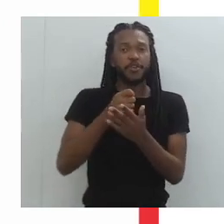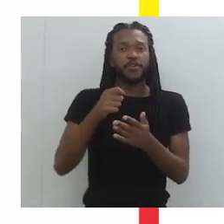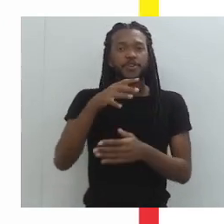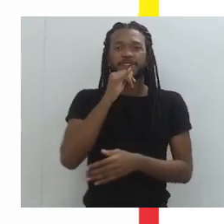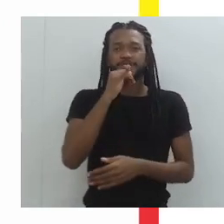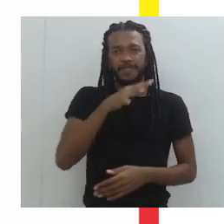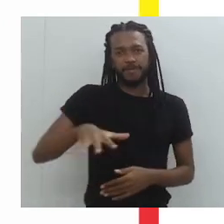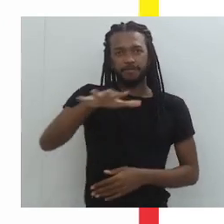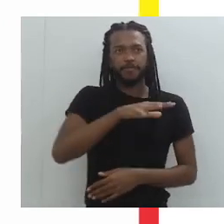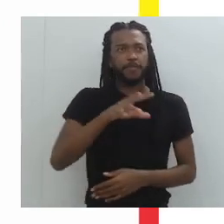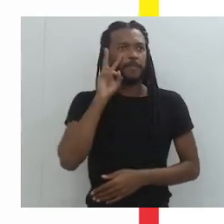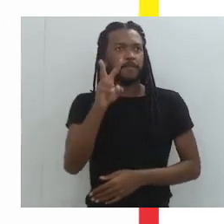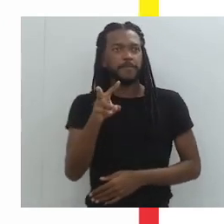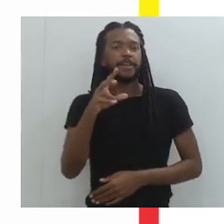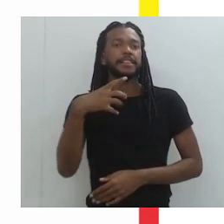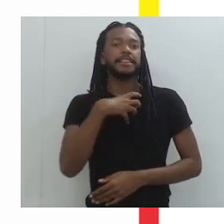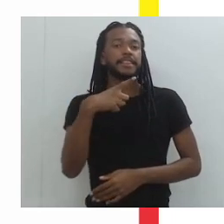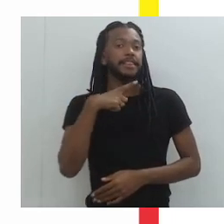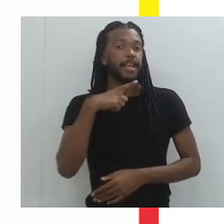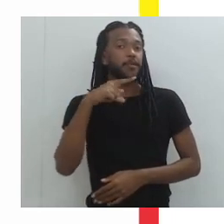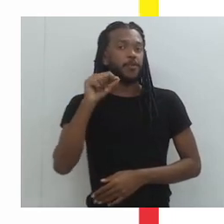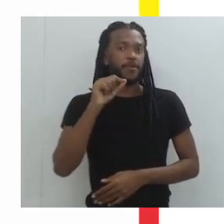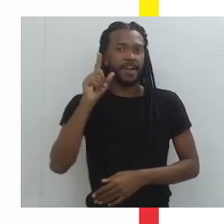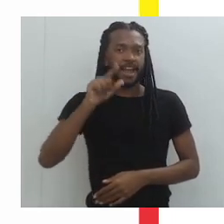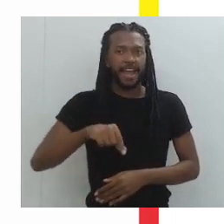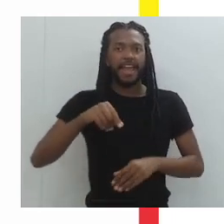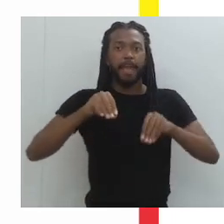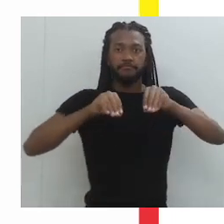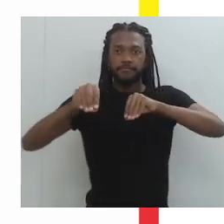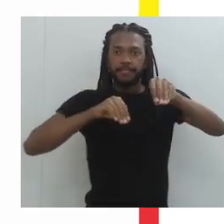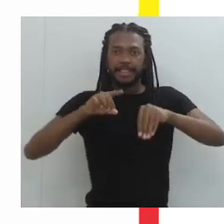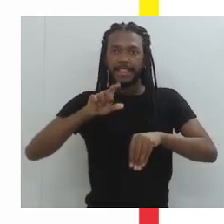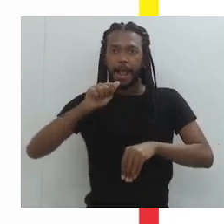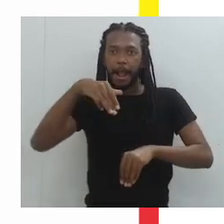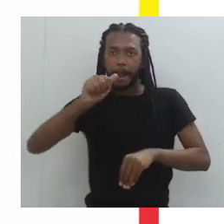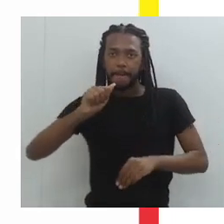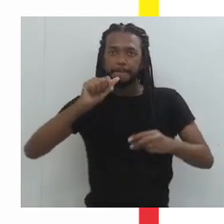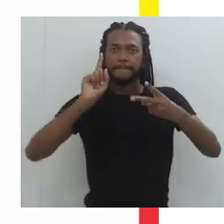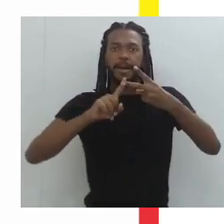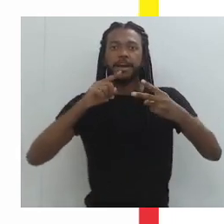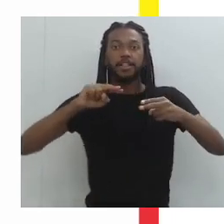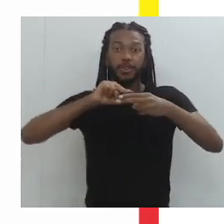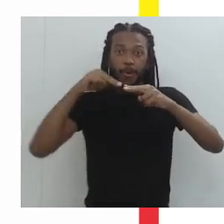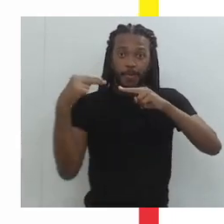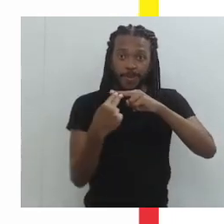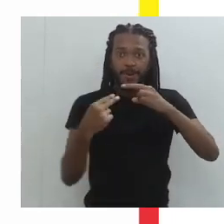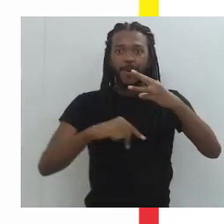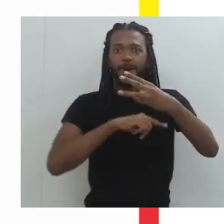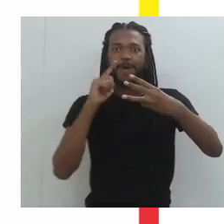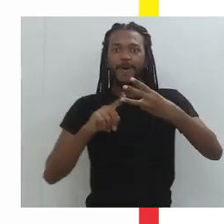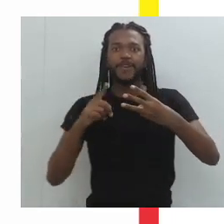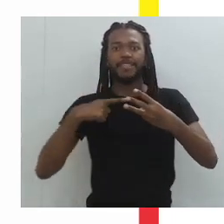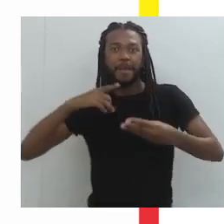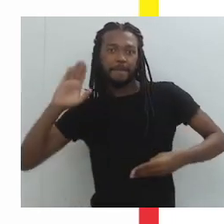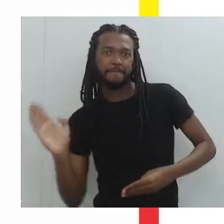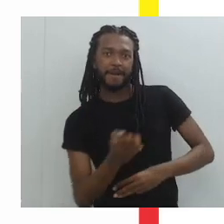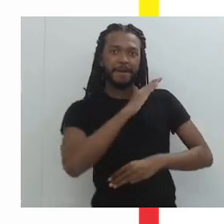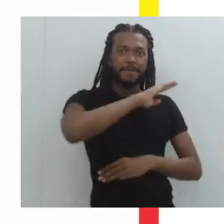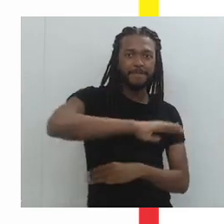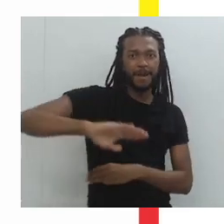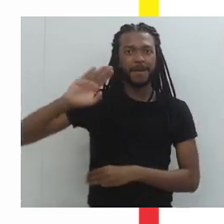você vê pela figura, você observa que a gente tem a dama, a gente tem o dominó. A gente tem o